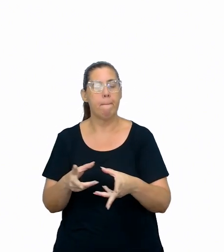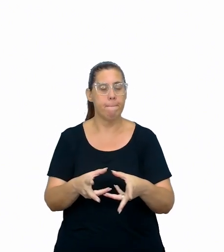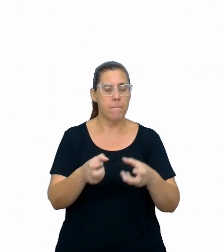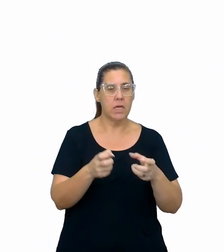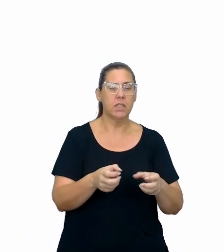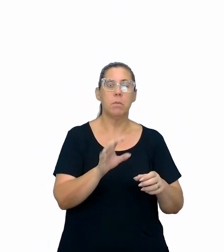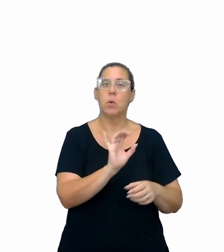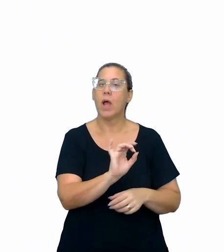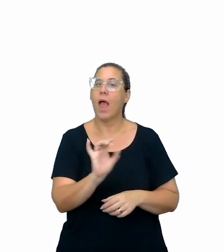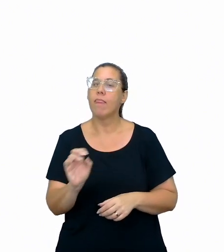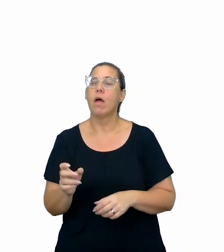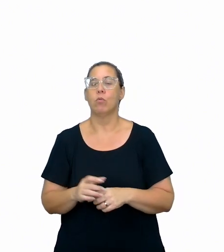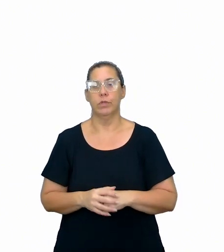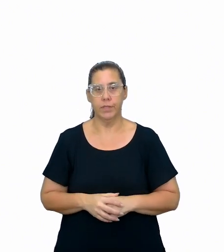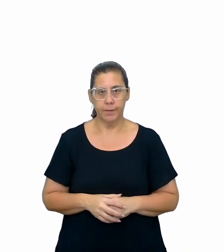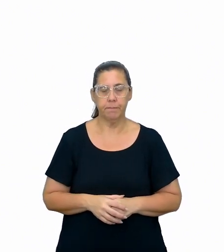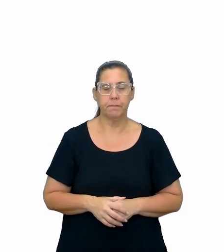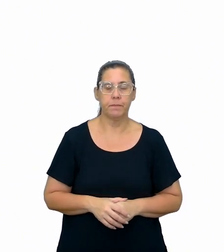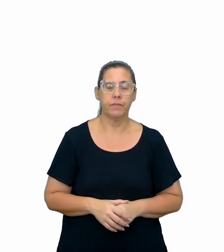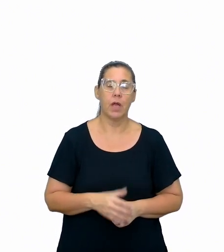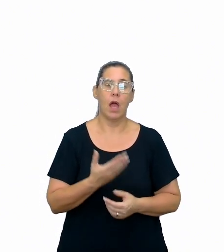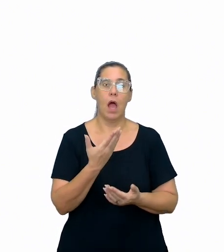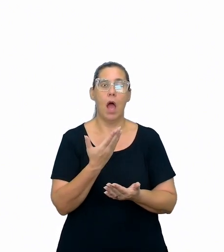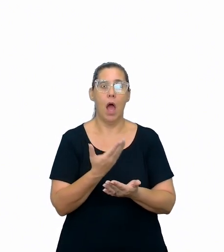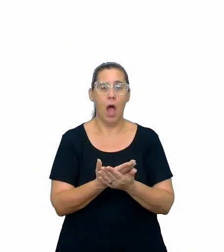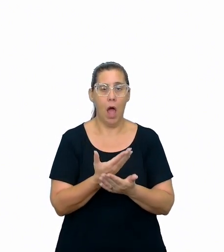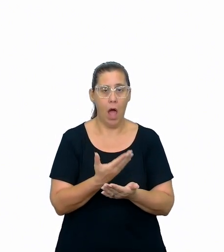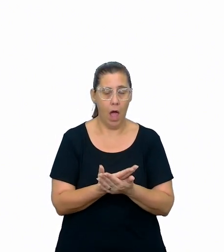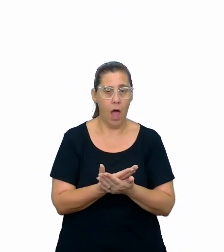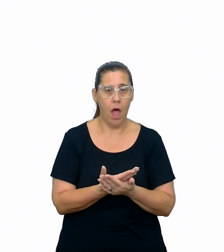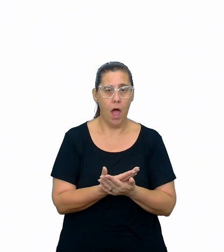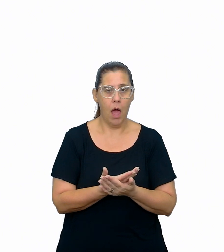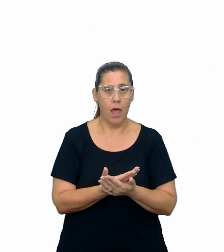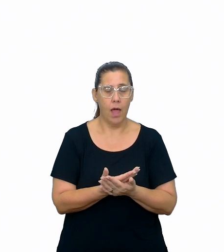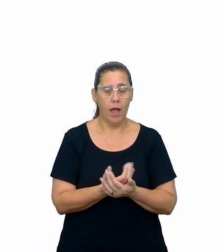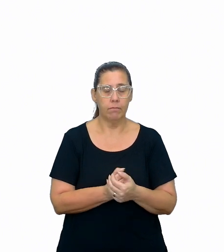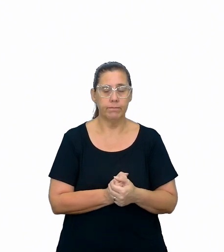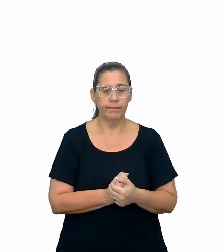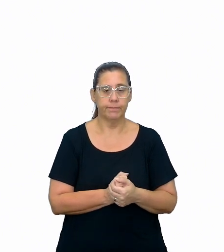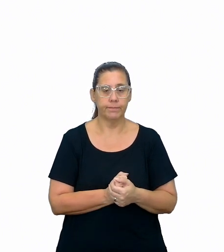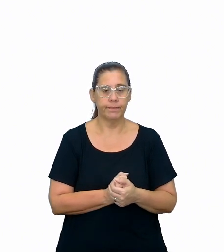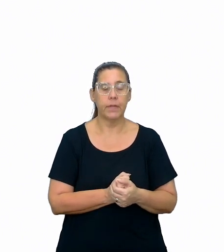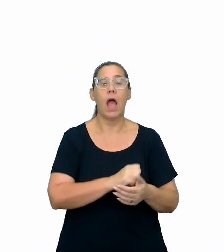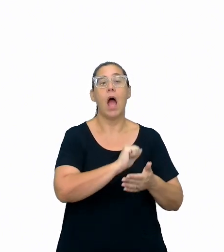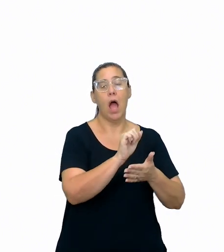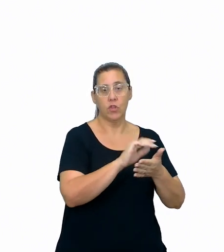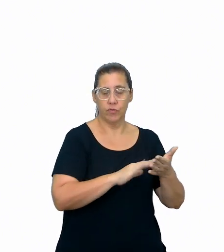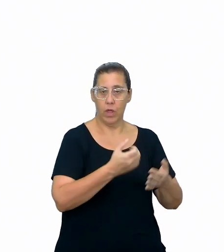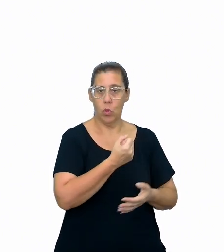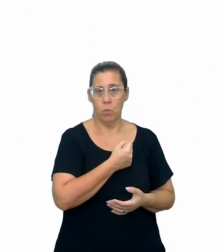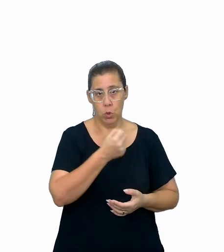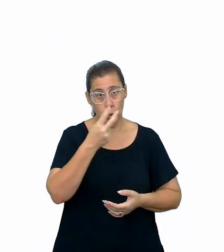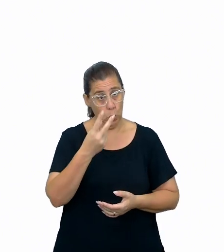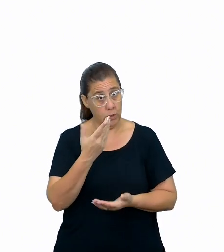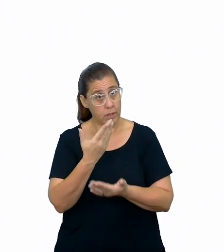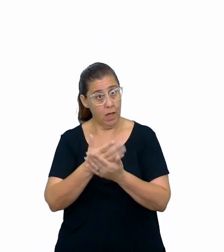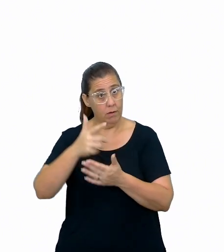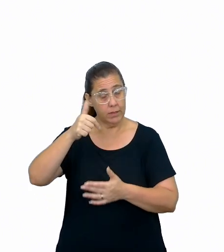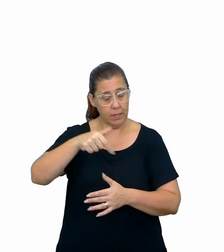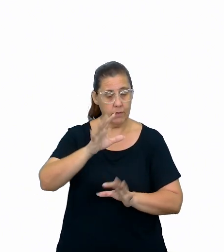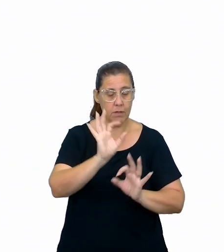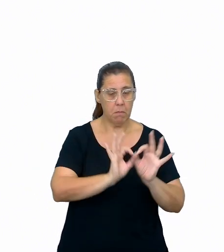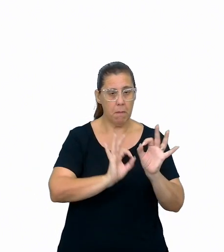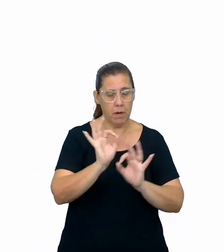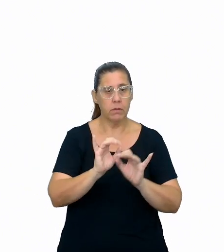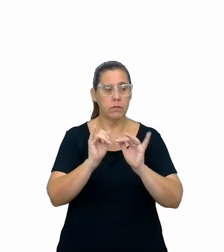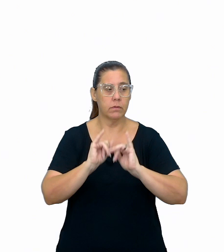na aula 8, aliás, na atividade 2, ainda na aula 7, eles farão o planejamento